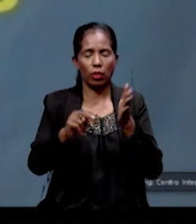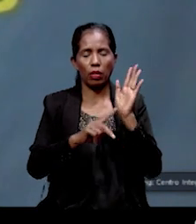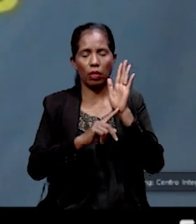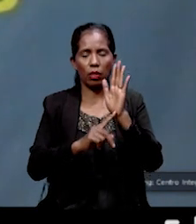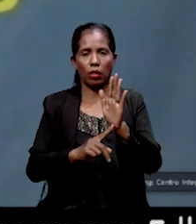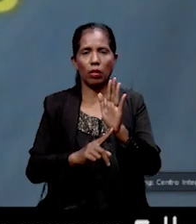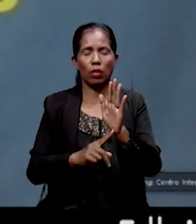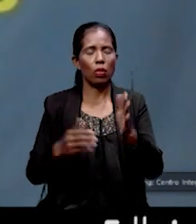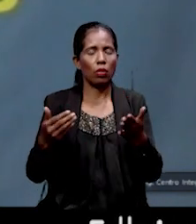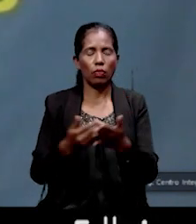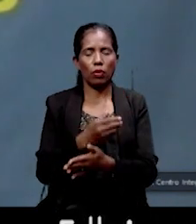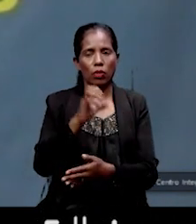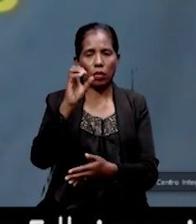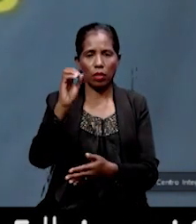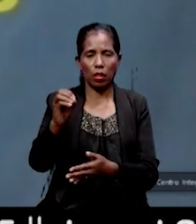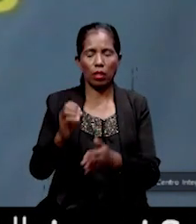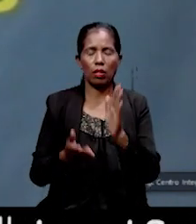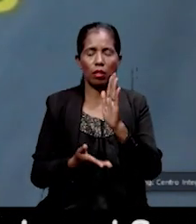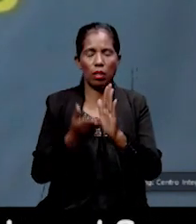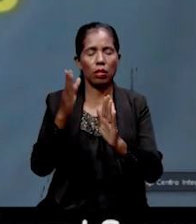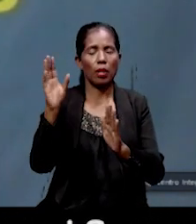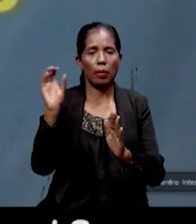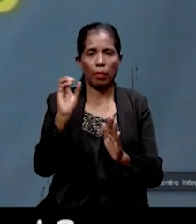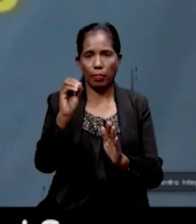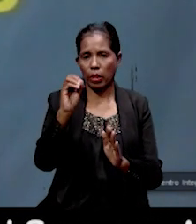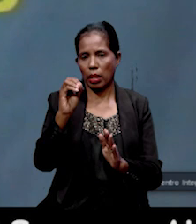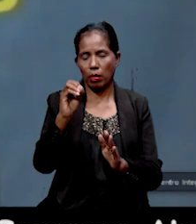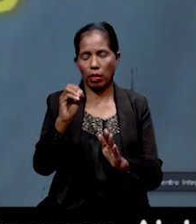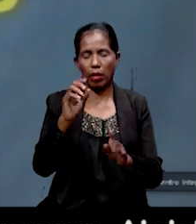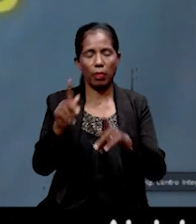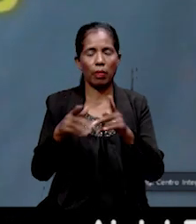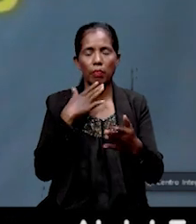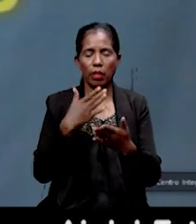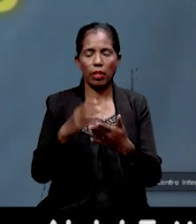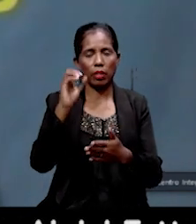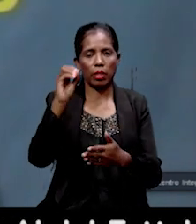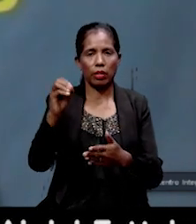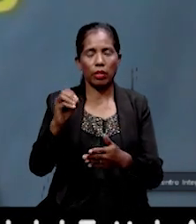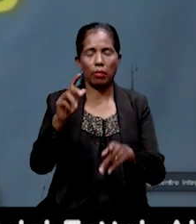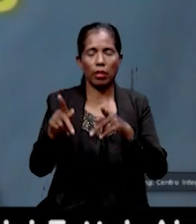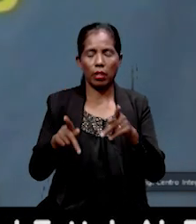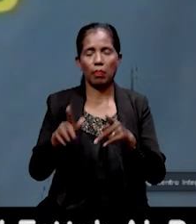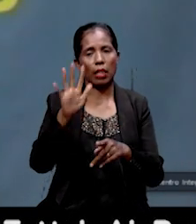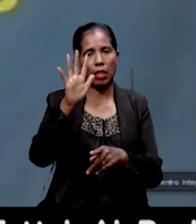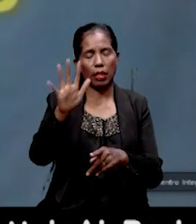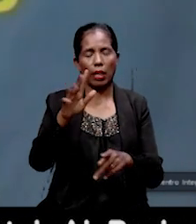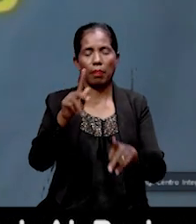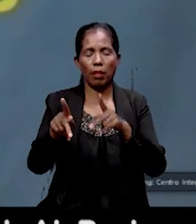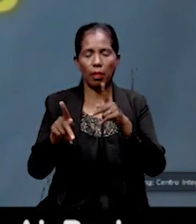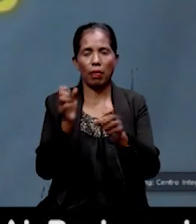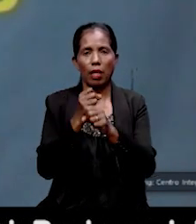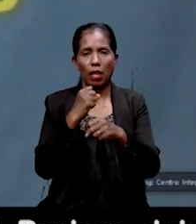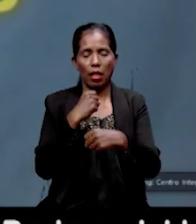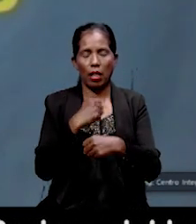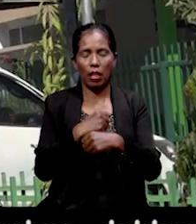0, taxa positividade por cento 0, caso recuperado 0, caso ativo Lima, emanebehalo ela